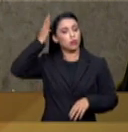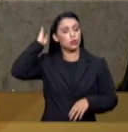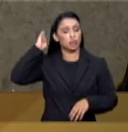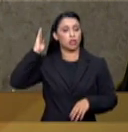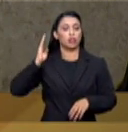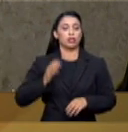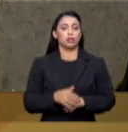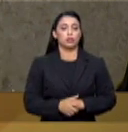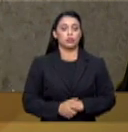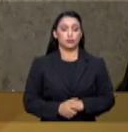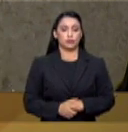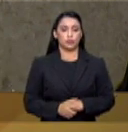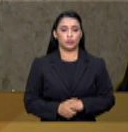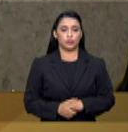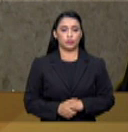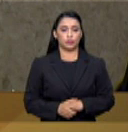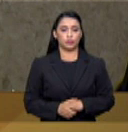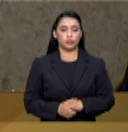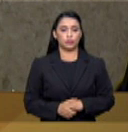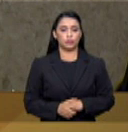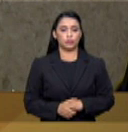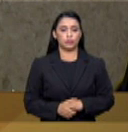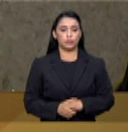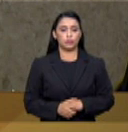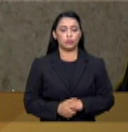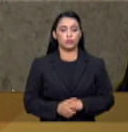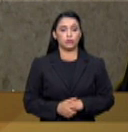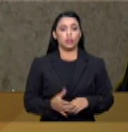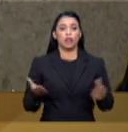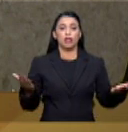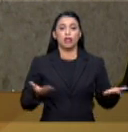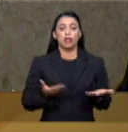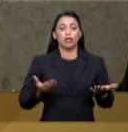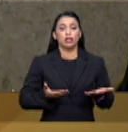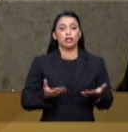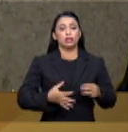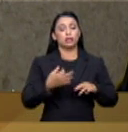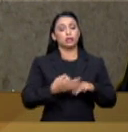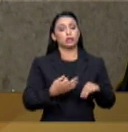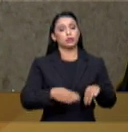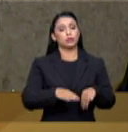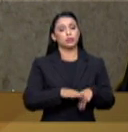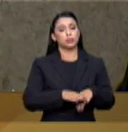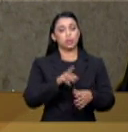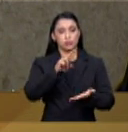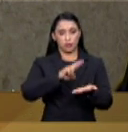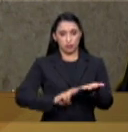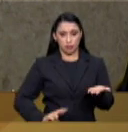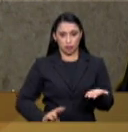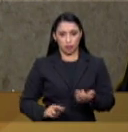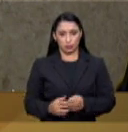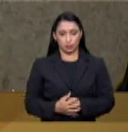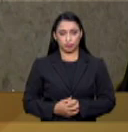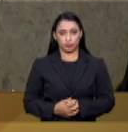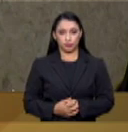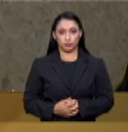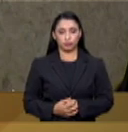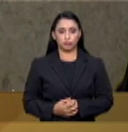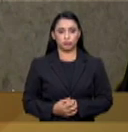Marco Aurélio Melo. Eu concedo a palavra à Sua Excelência para o relatório.